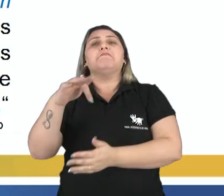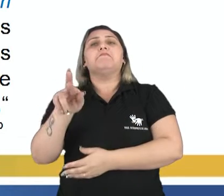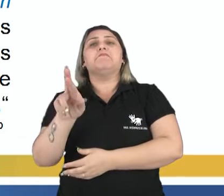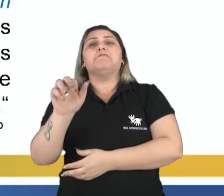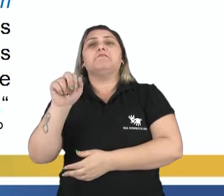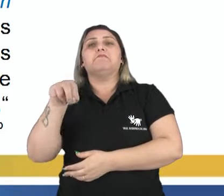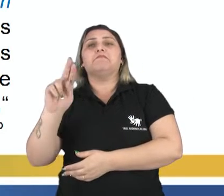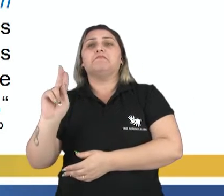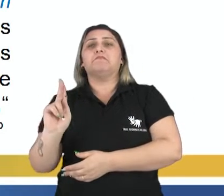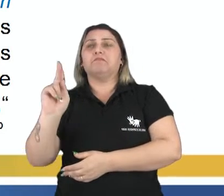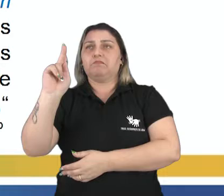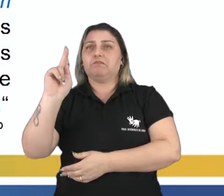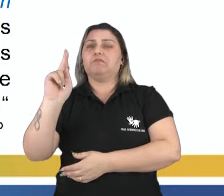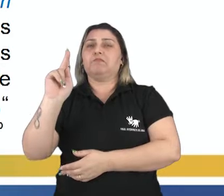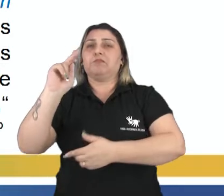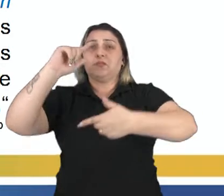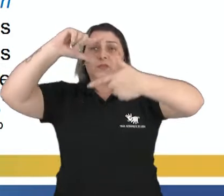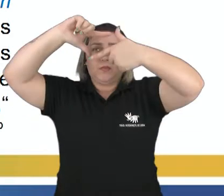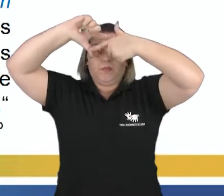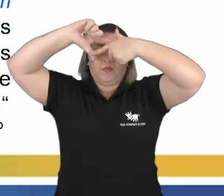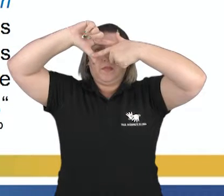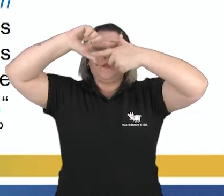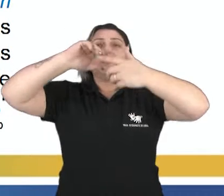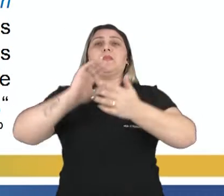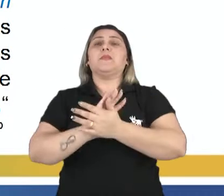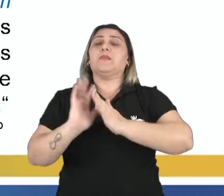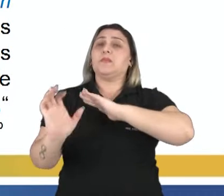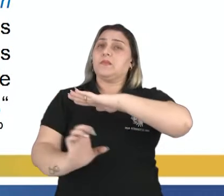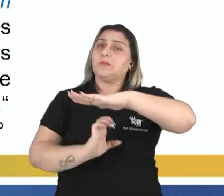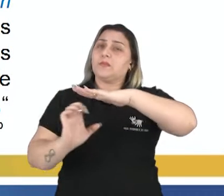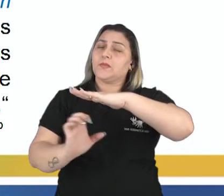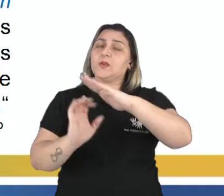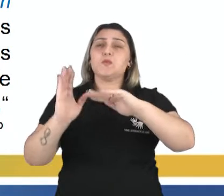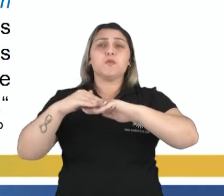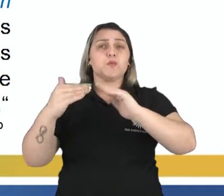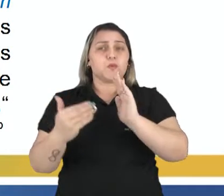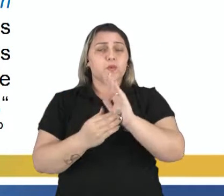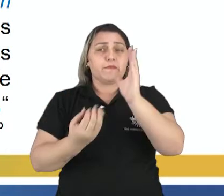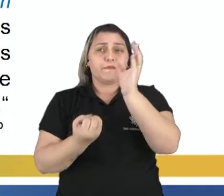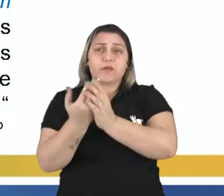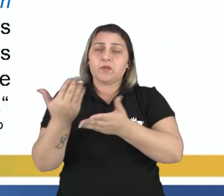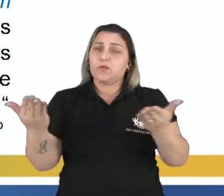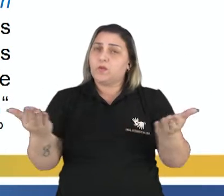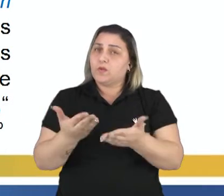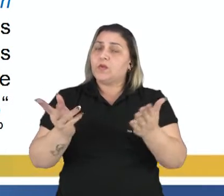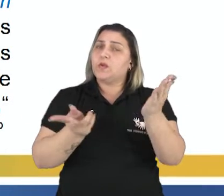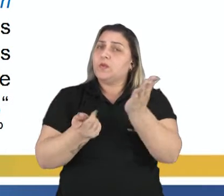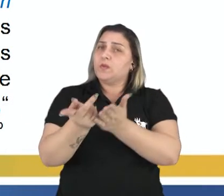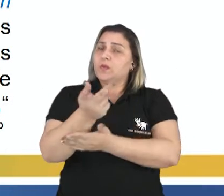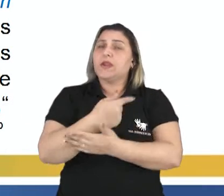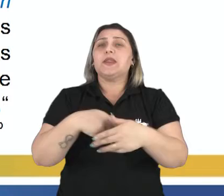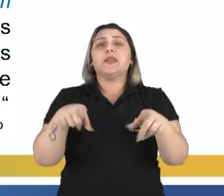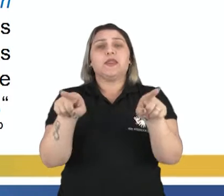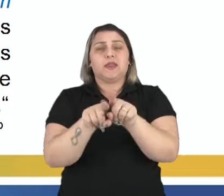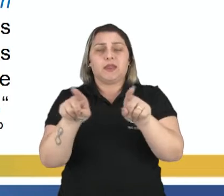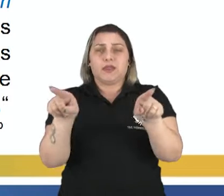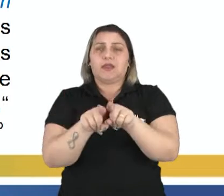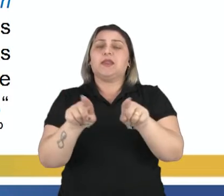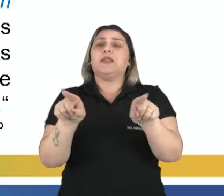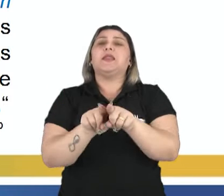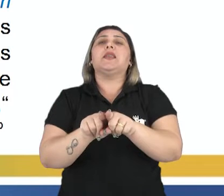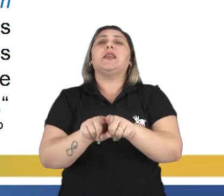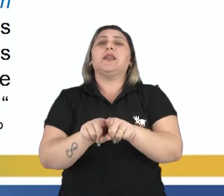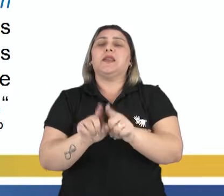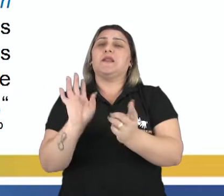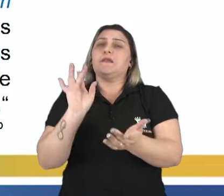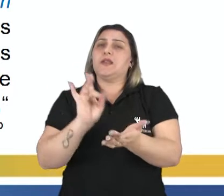uma arte que está alienada ao comércio, ou seja, tudo que é produzido hoje como arte tem um fundo,